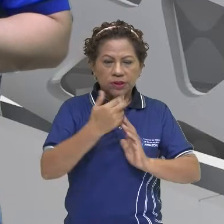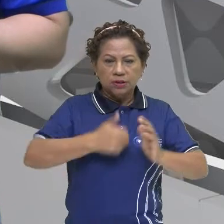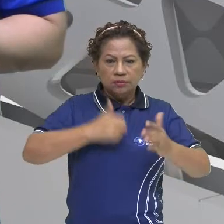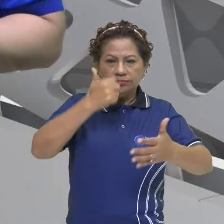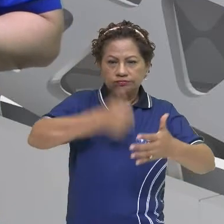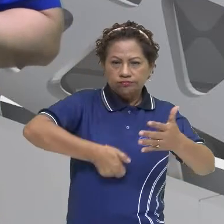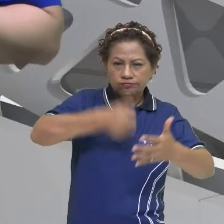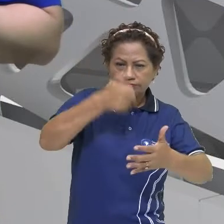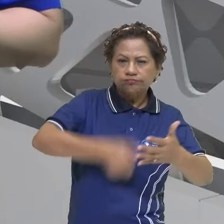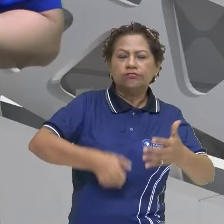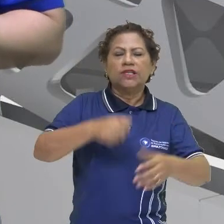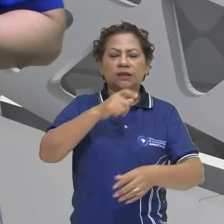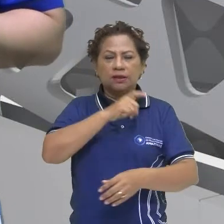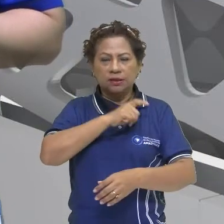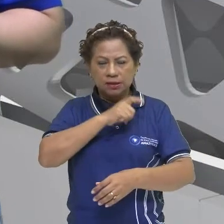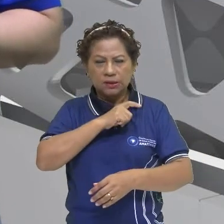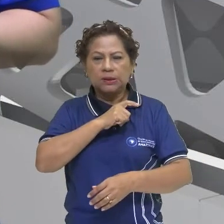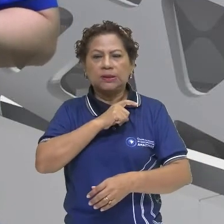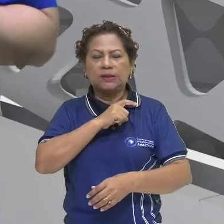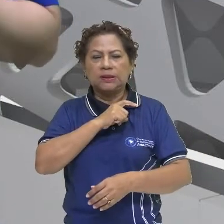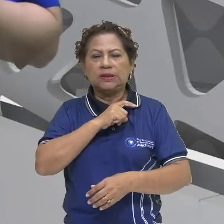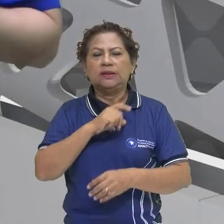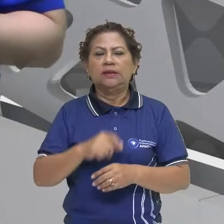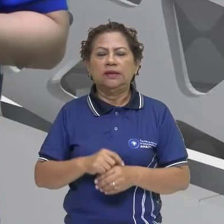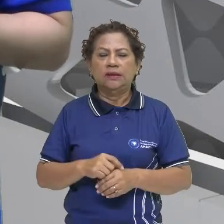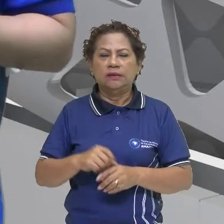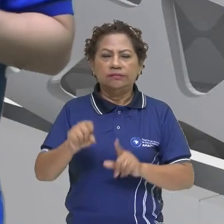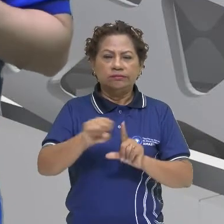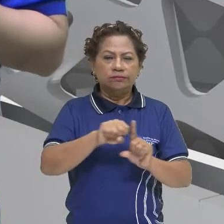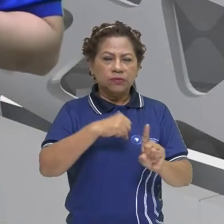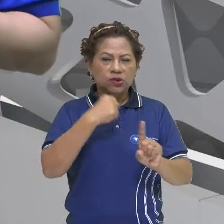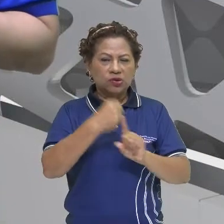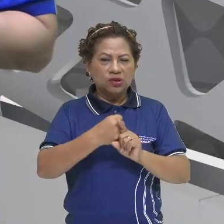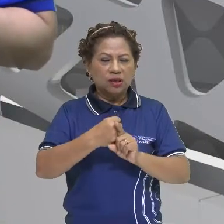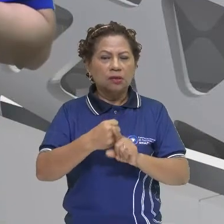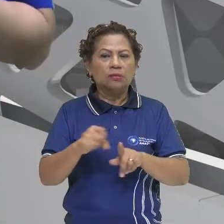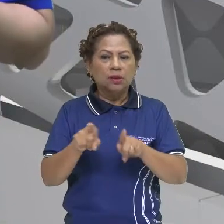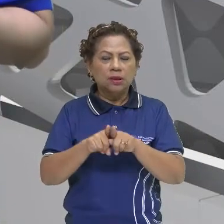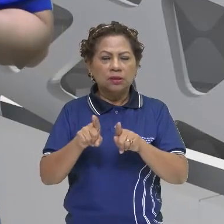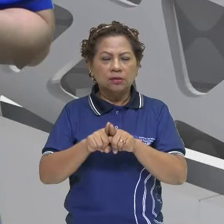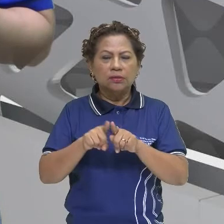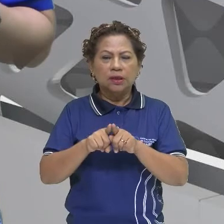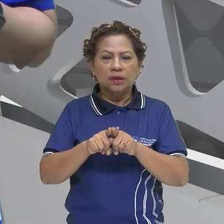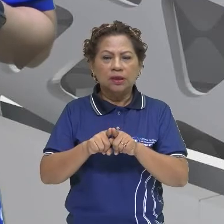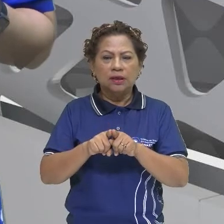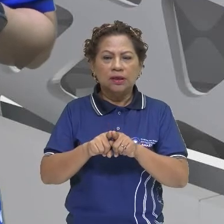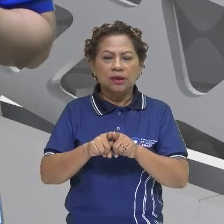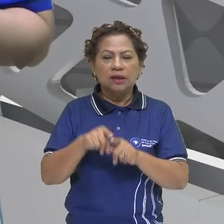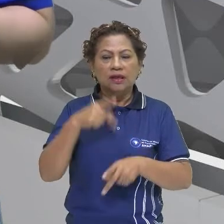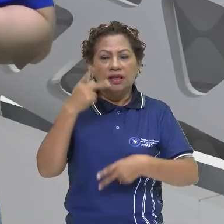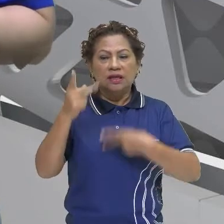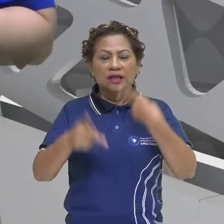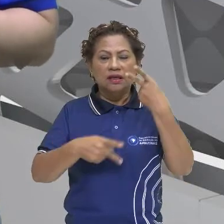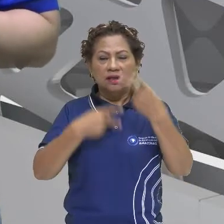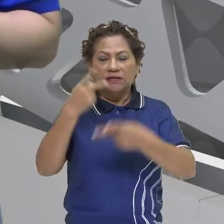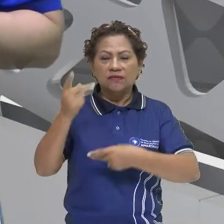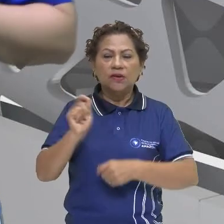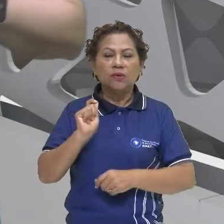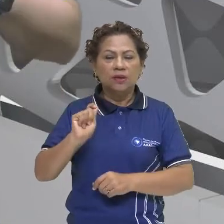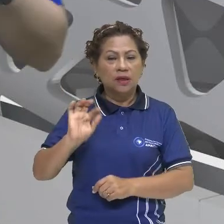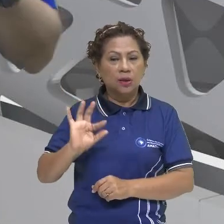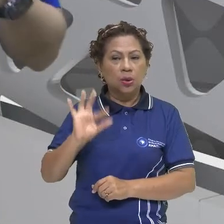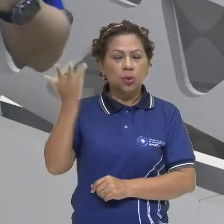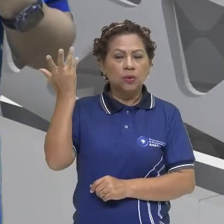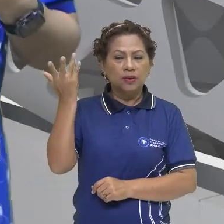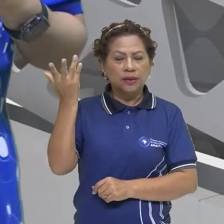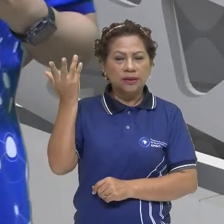social, sempre com uma dose de ironia, mostrando cenas da contemporaneidade. Quando a gente